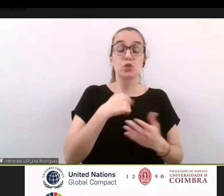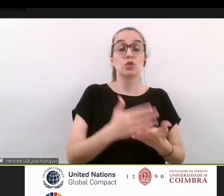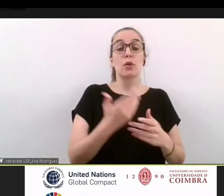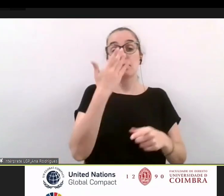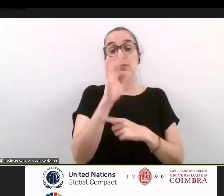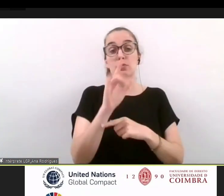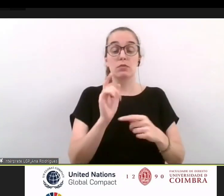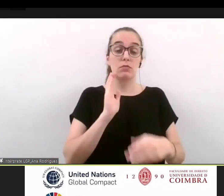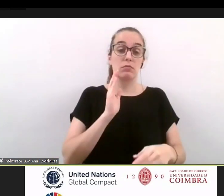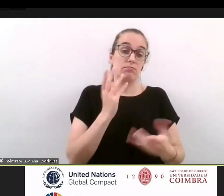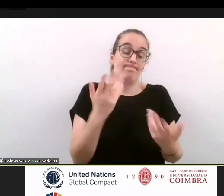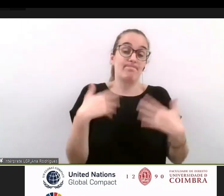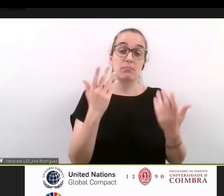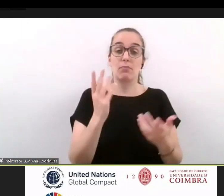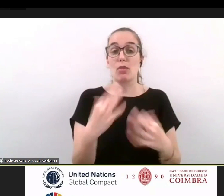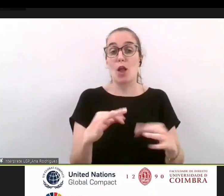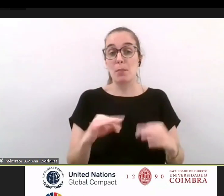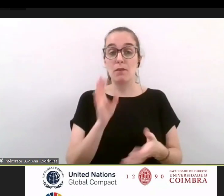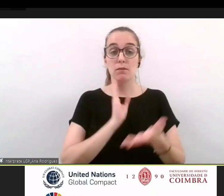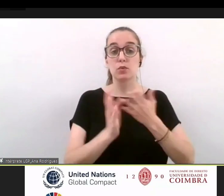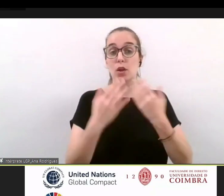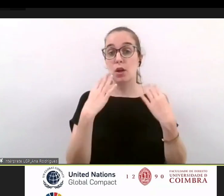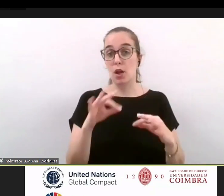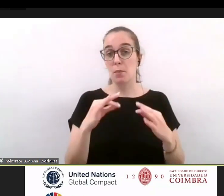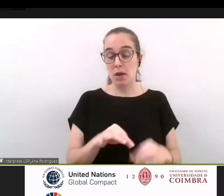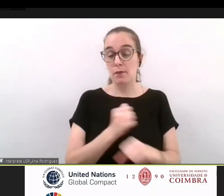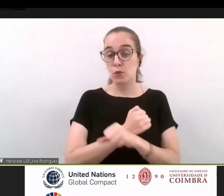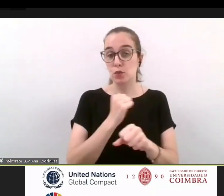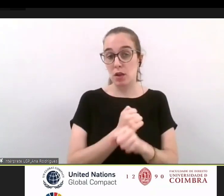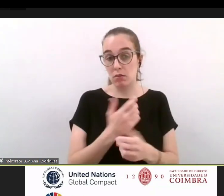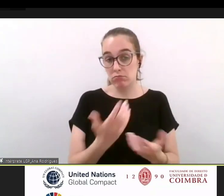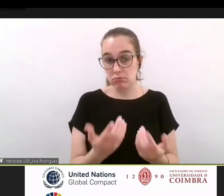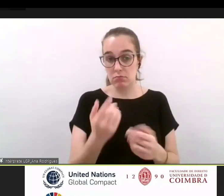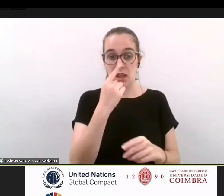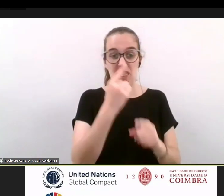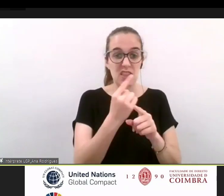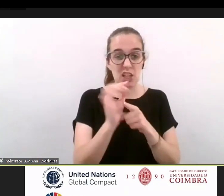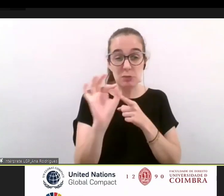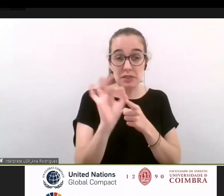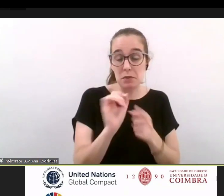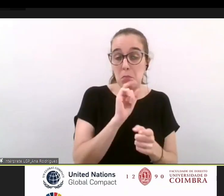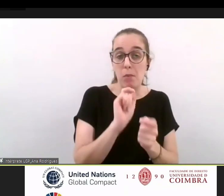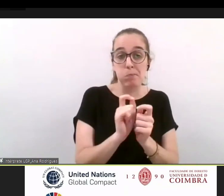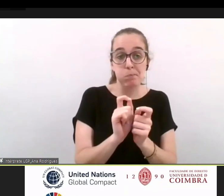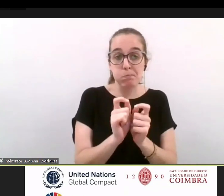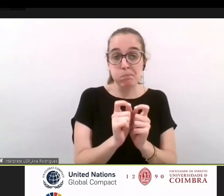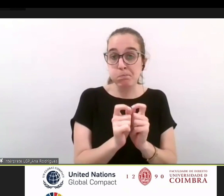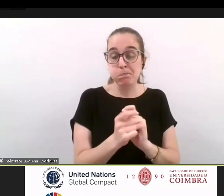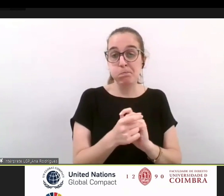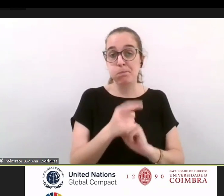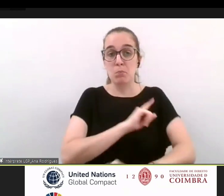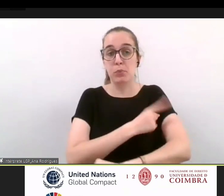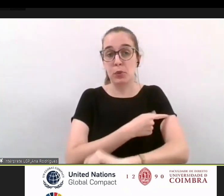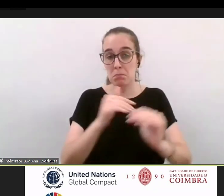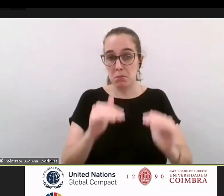ponta, na linha, numa atividade mais específica e que, portanto, não tem tanta facilidade